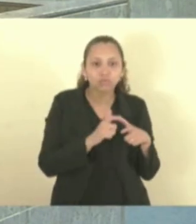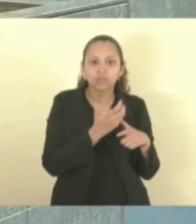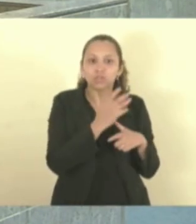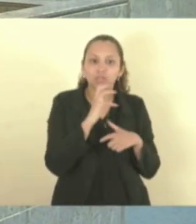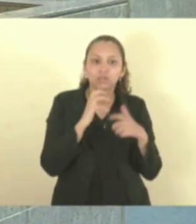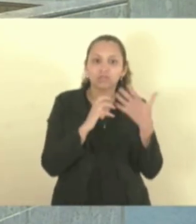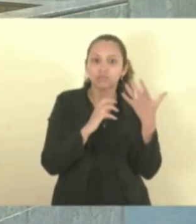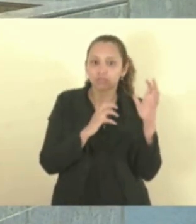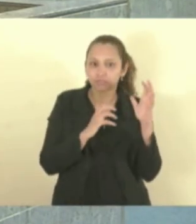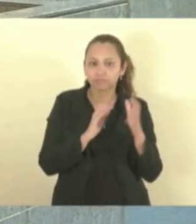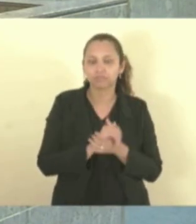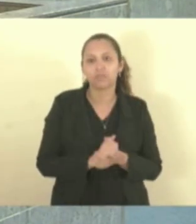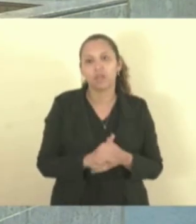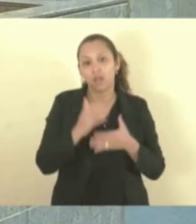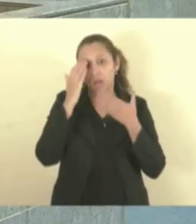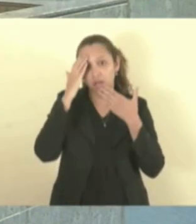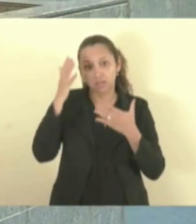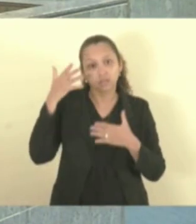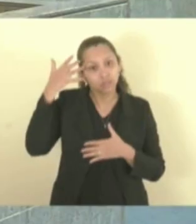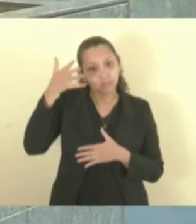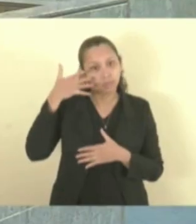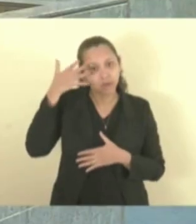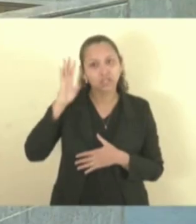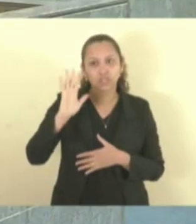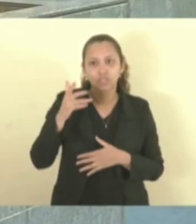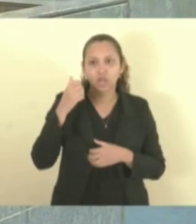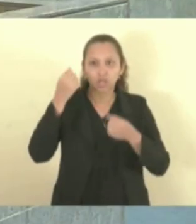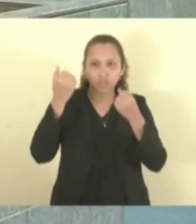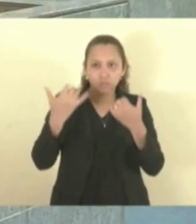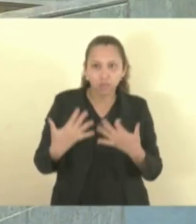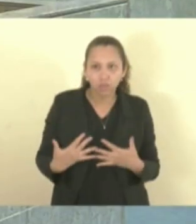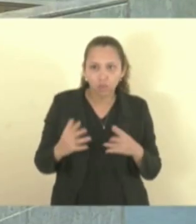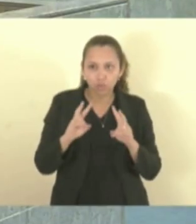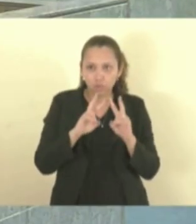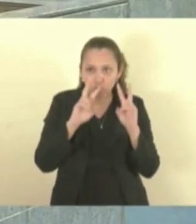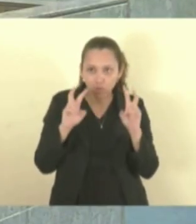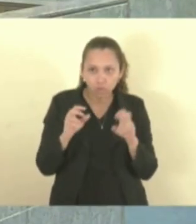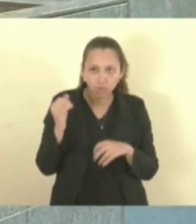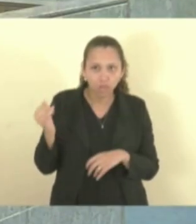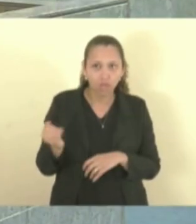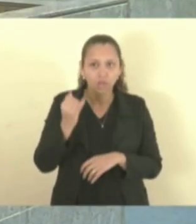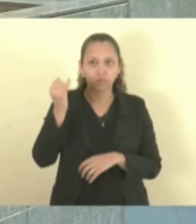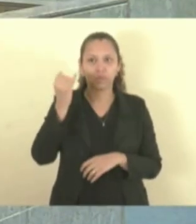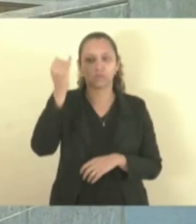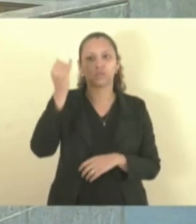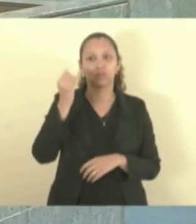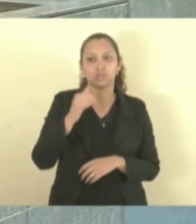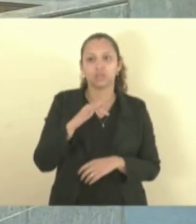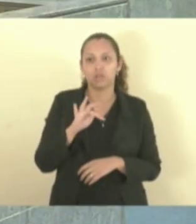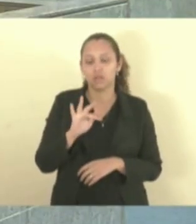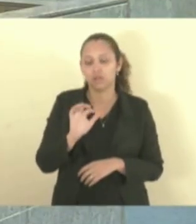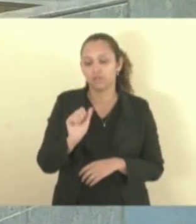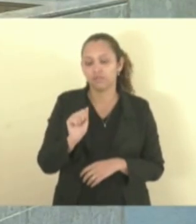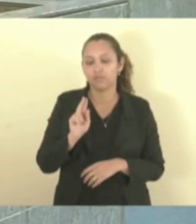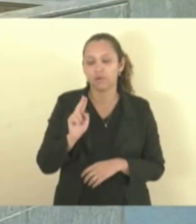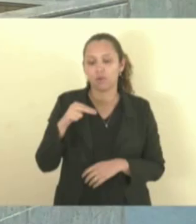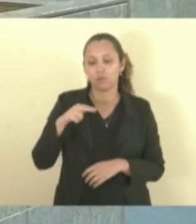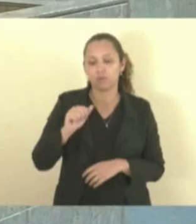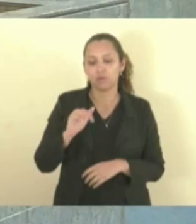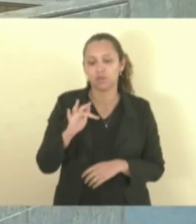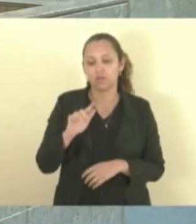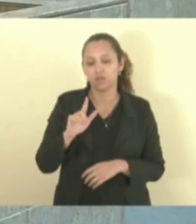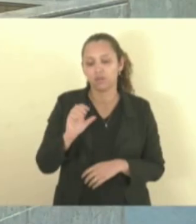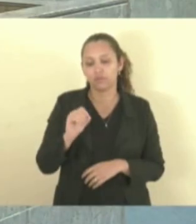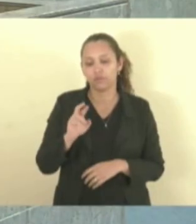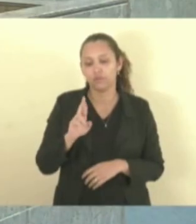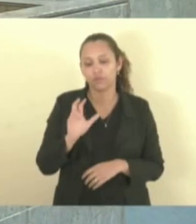excelentes palestras aqui dos colegas que já falaram bastante sobre a importância da fauna e flora, da conservação dessas espécies